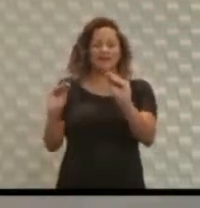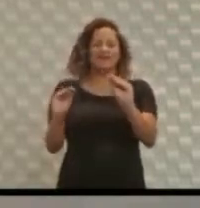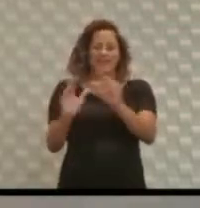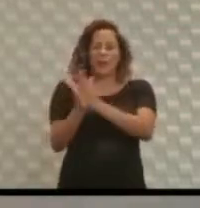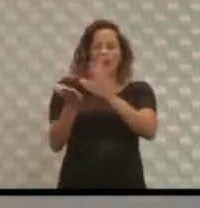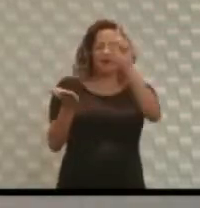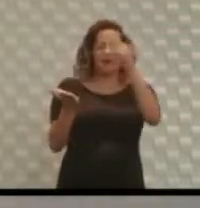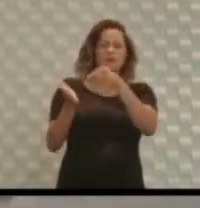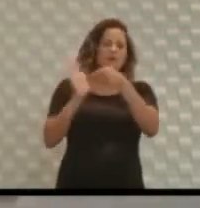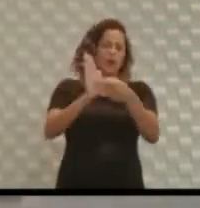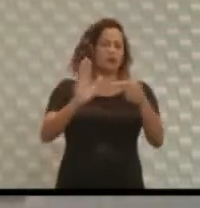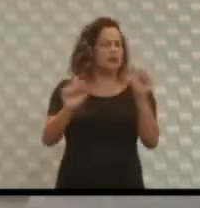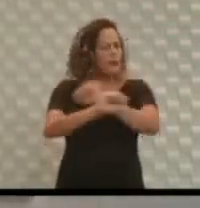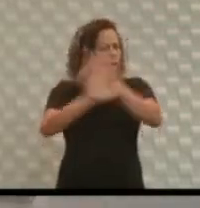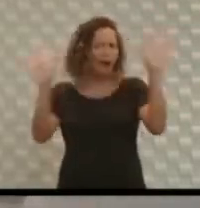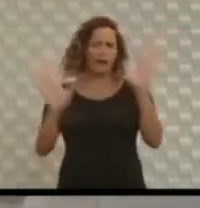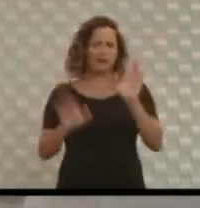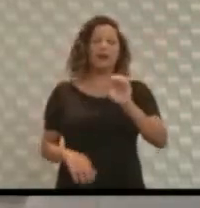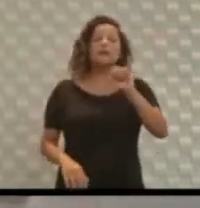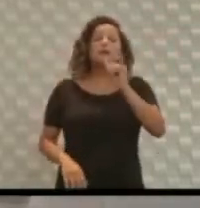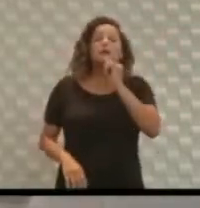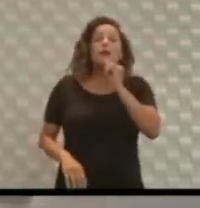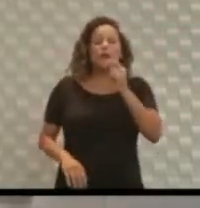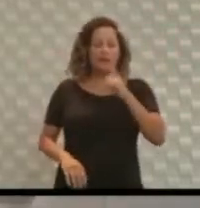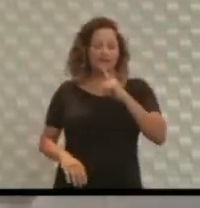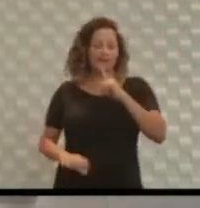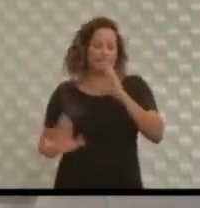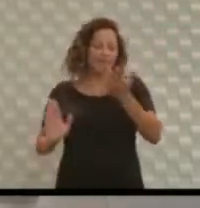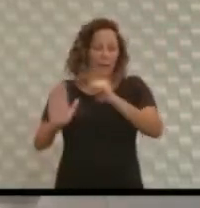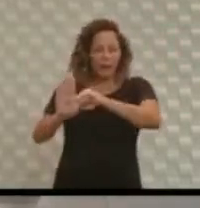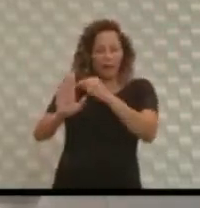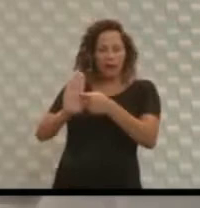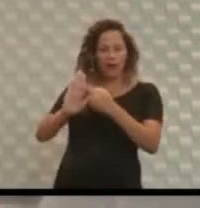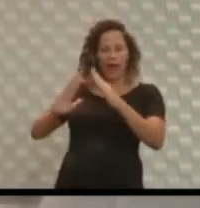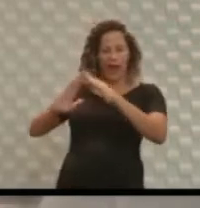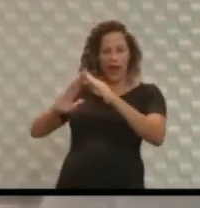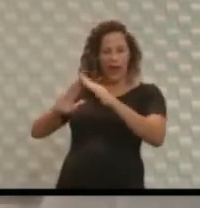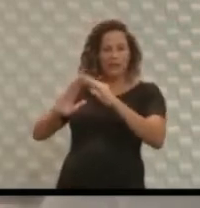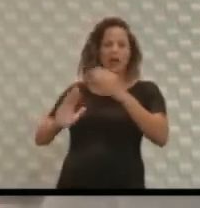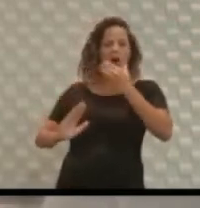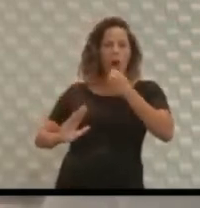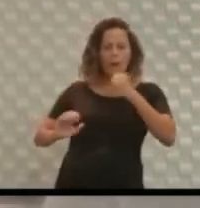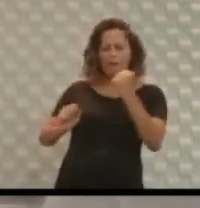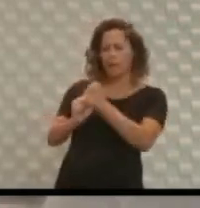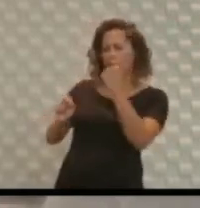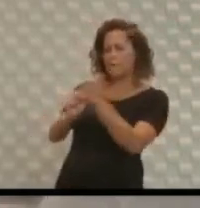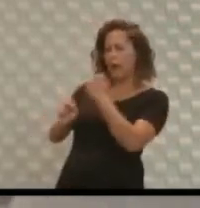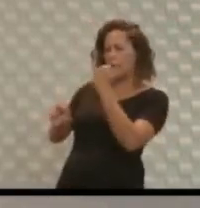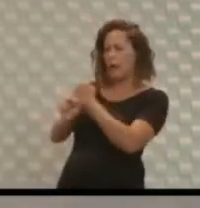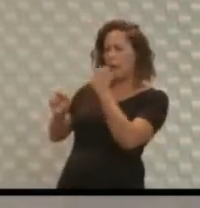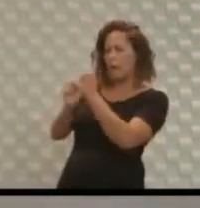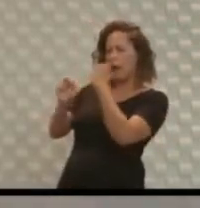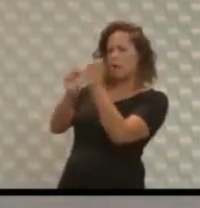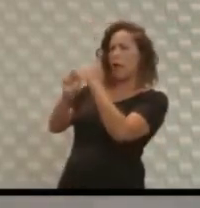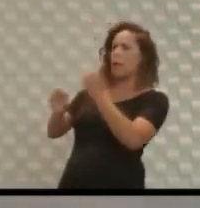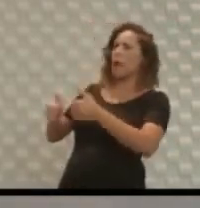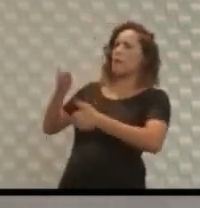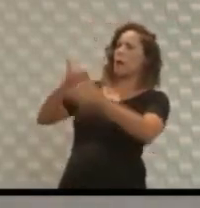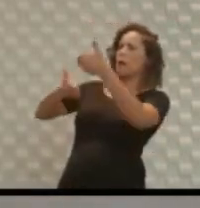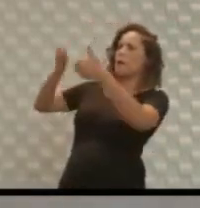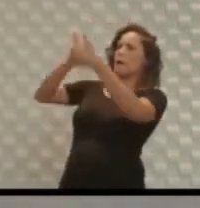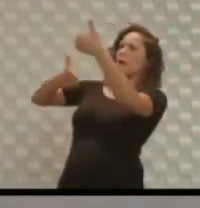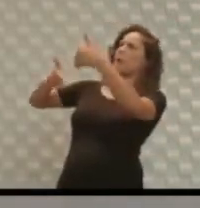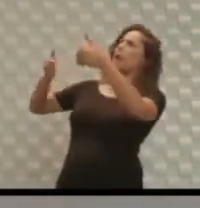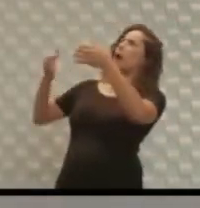não edificar a casa, em vão trabalhos que a edificam. Aliás, esse versículo para mim é um